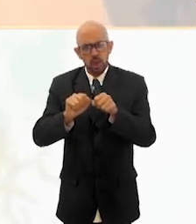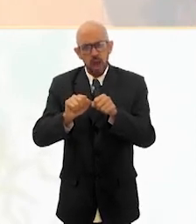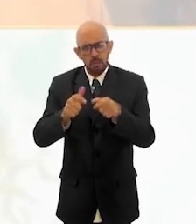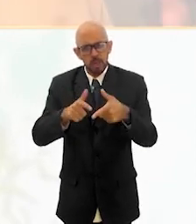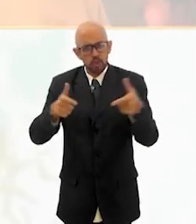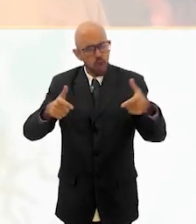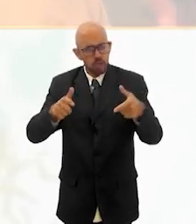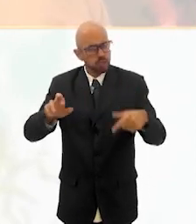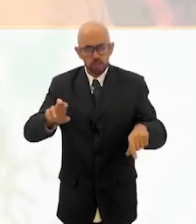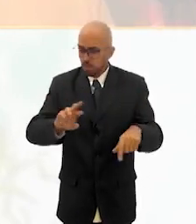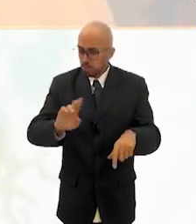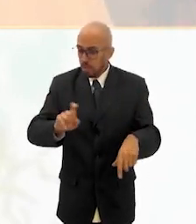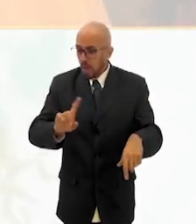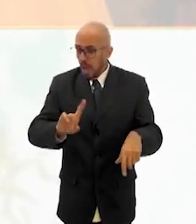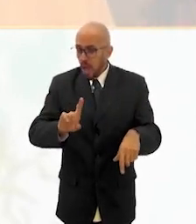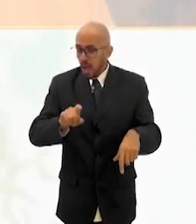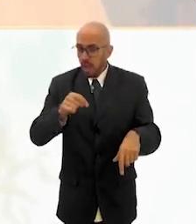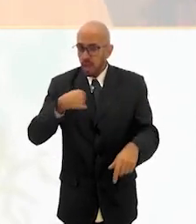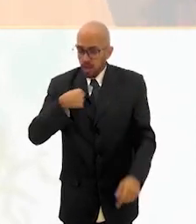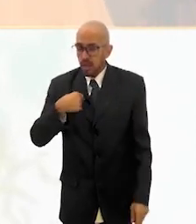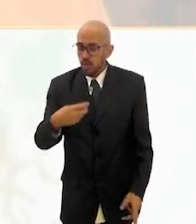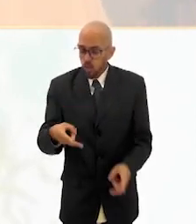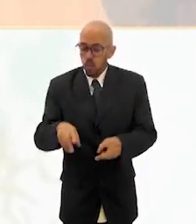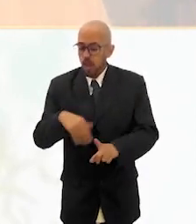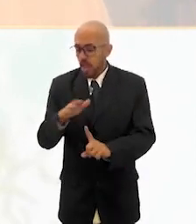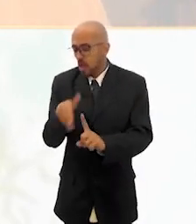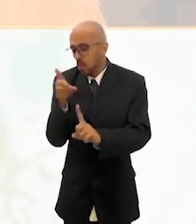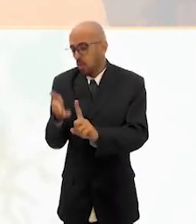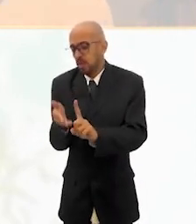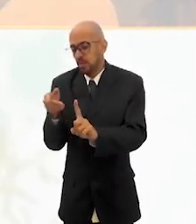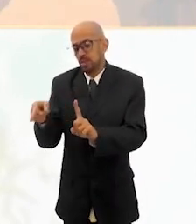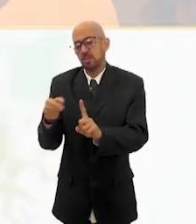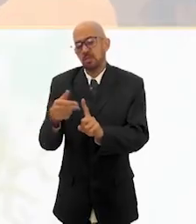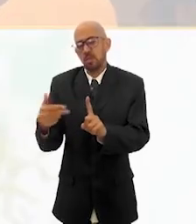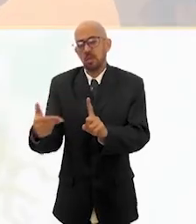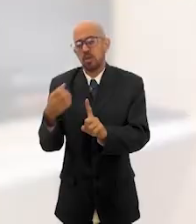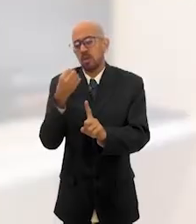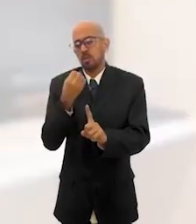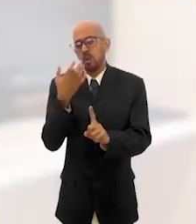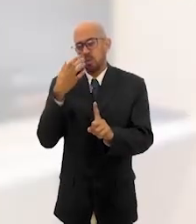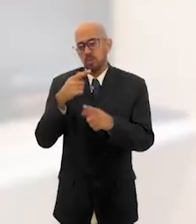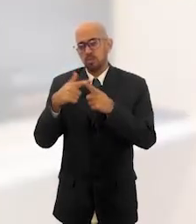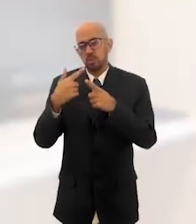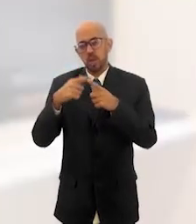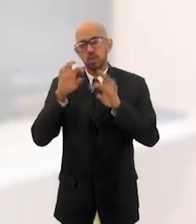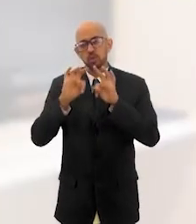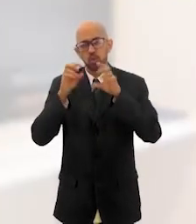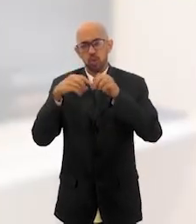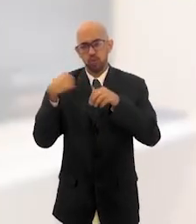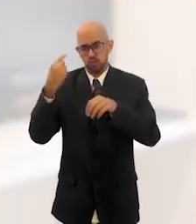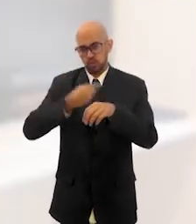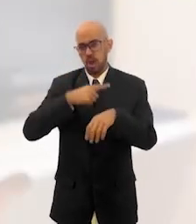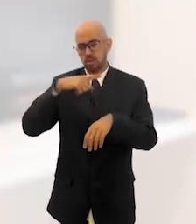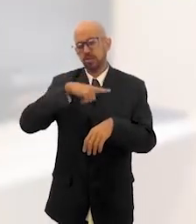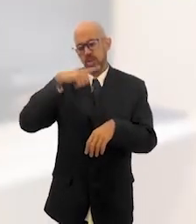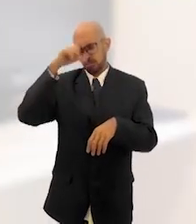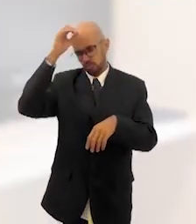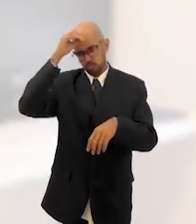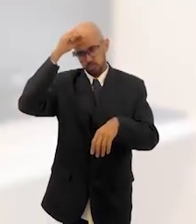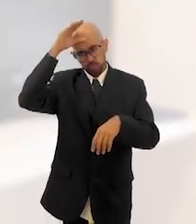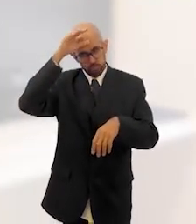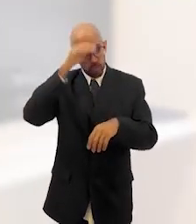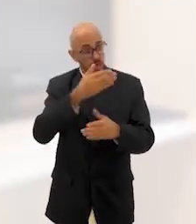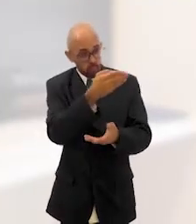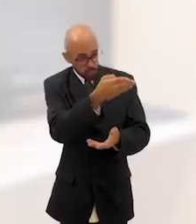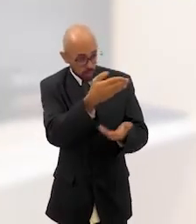não. Mas eu vi uma coisa boa, reconheci essa coisa boa, porque eu já tinha. Todos nós temos algum E conhecimento quis pregresso. cultivar